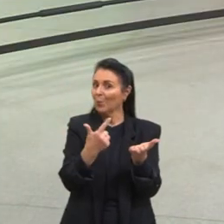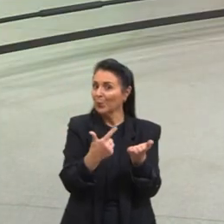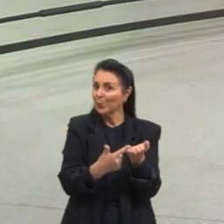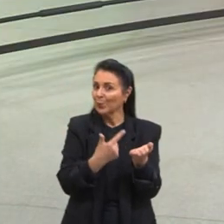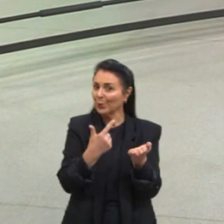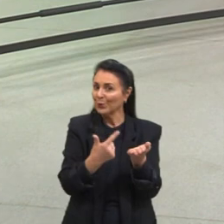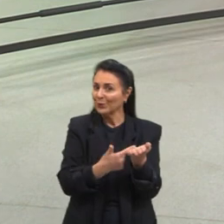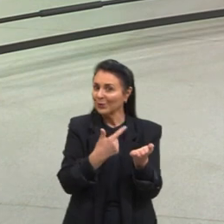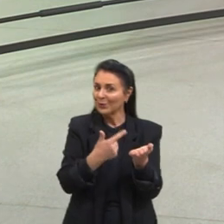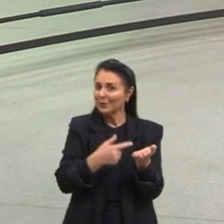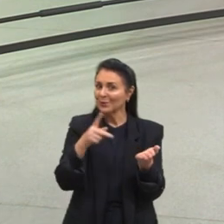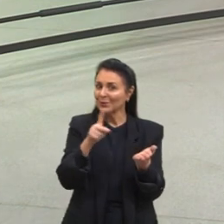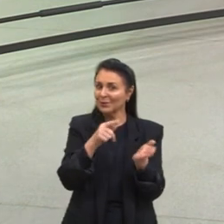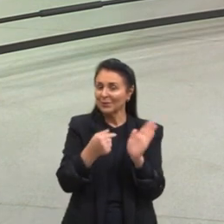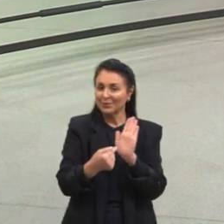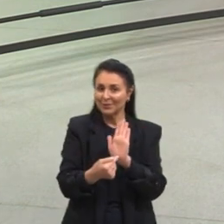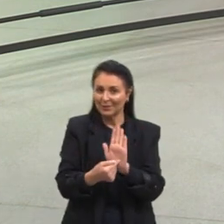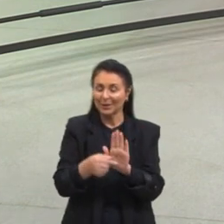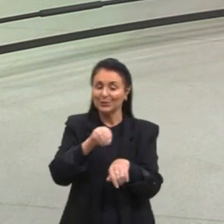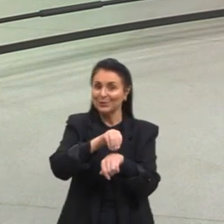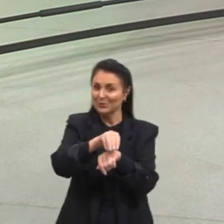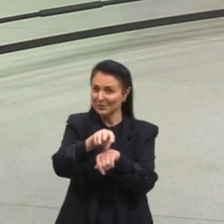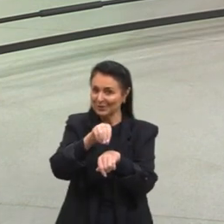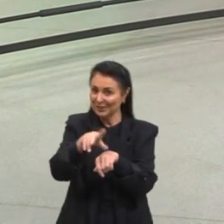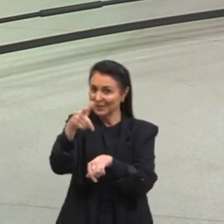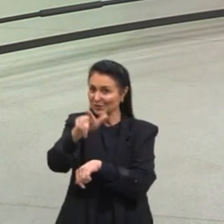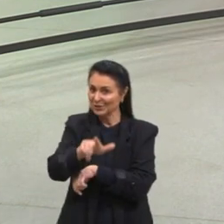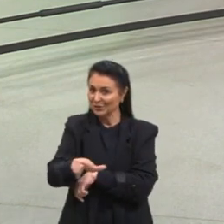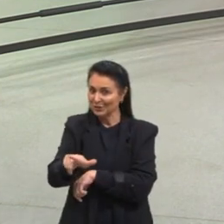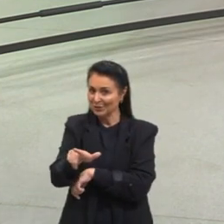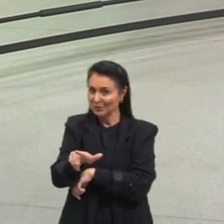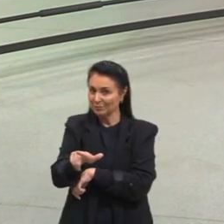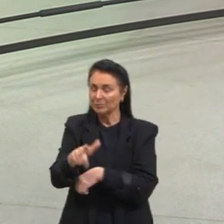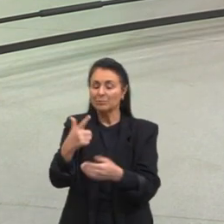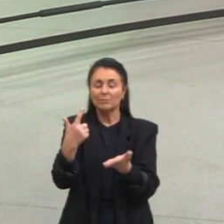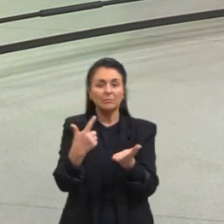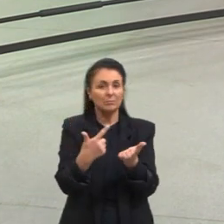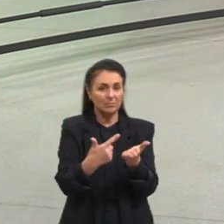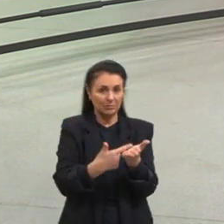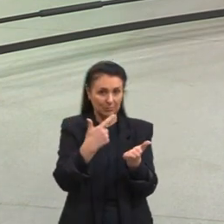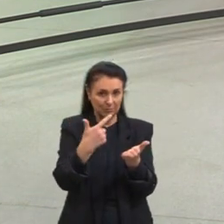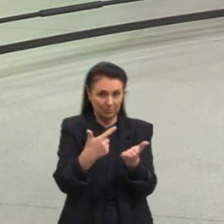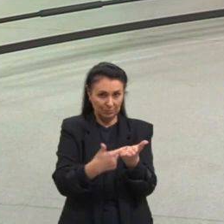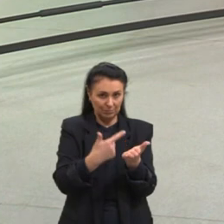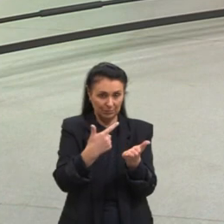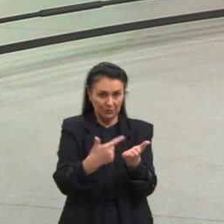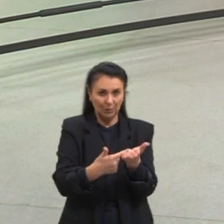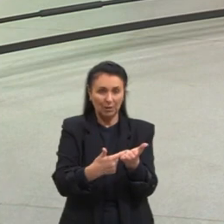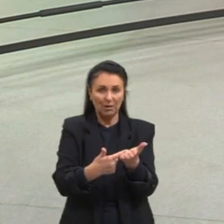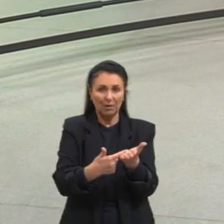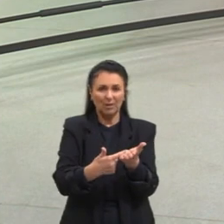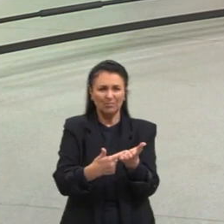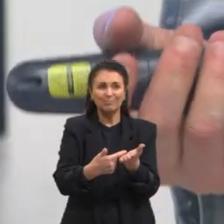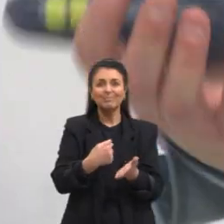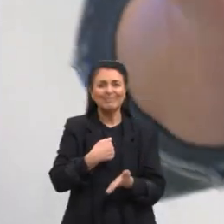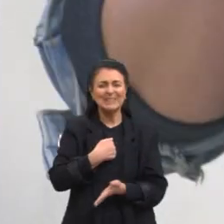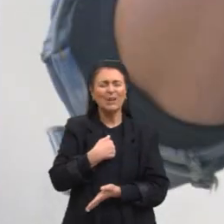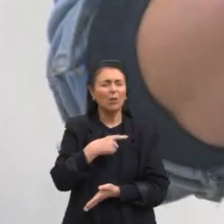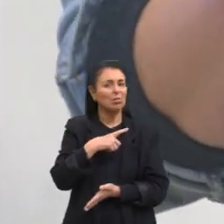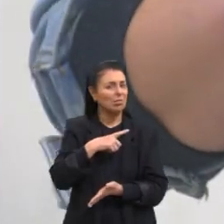né que também é uma dica que eu deixo aqui para vocês esse livro aqui é um livro que eu tenho